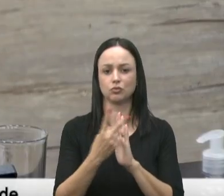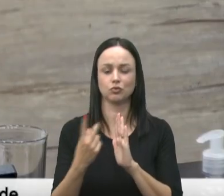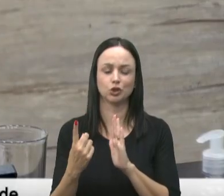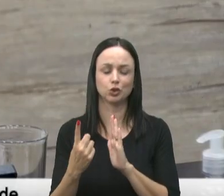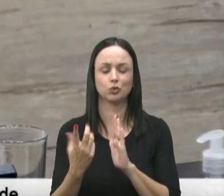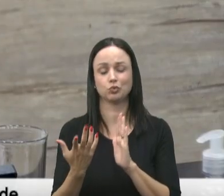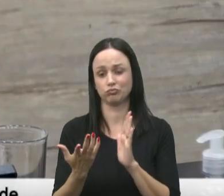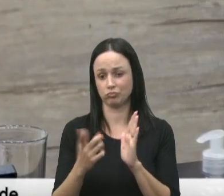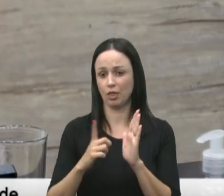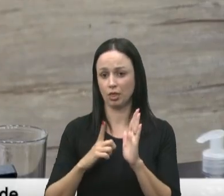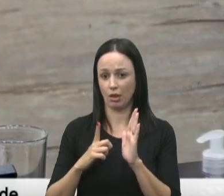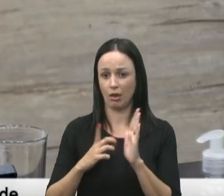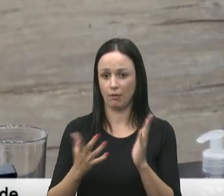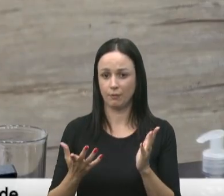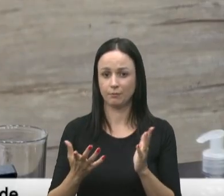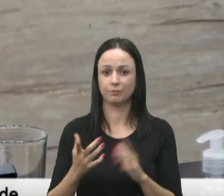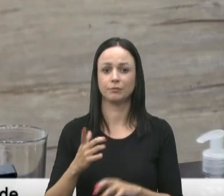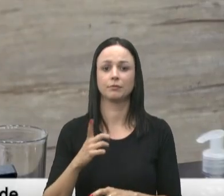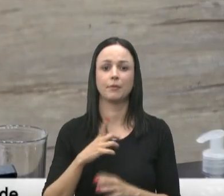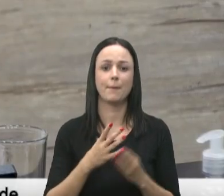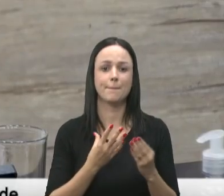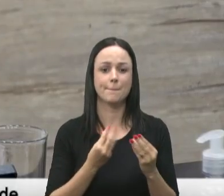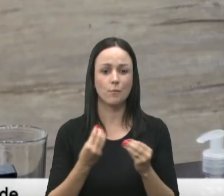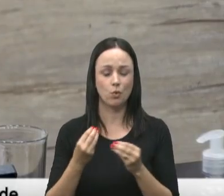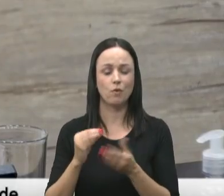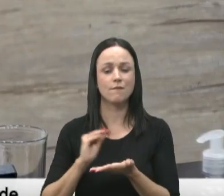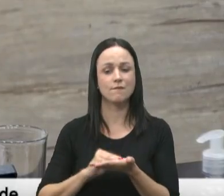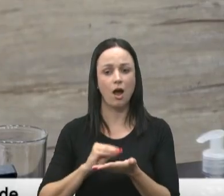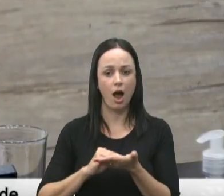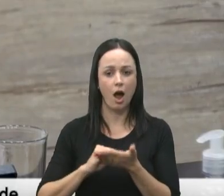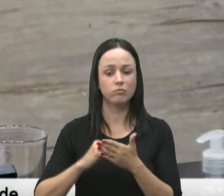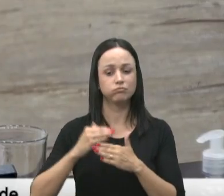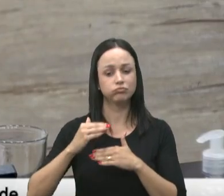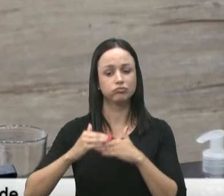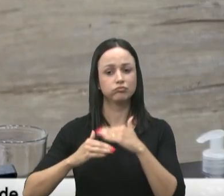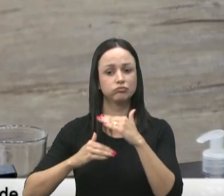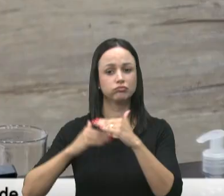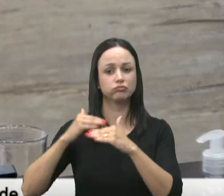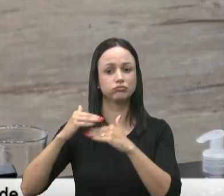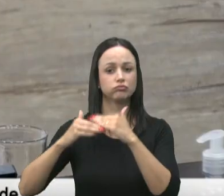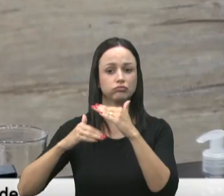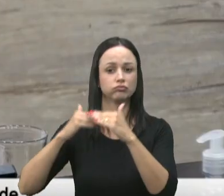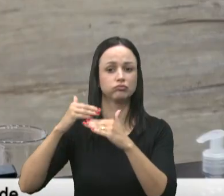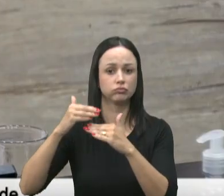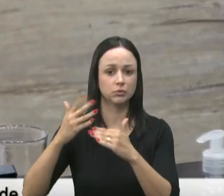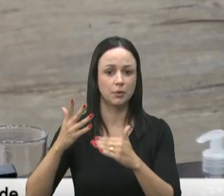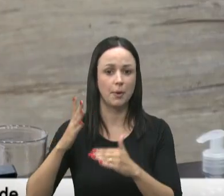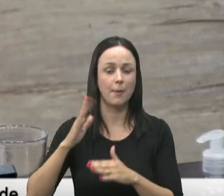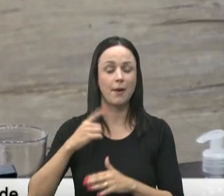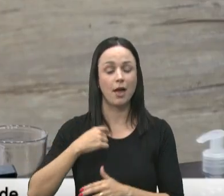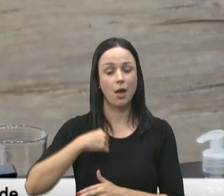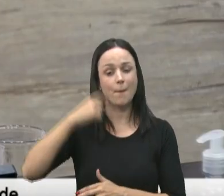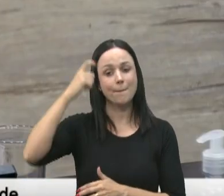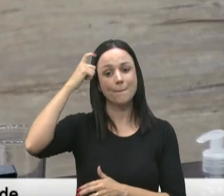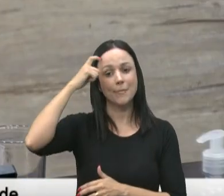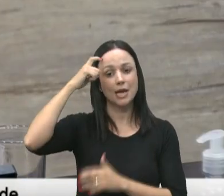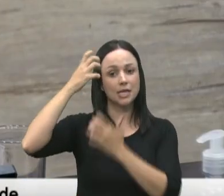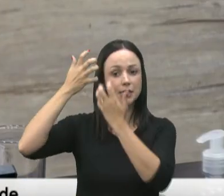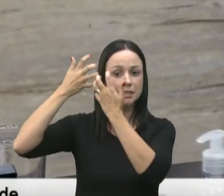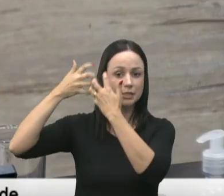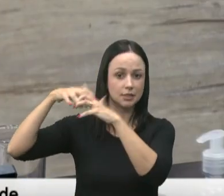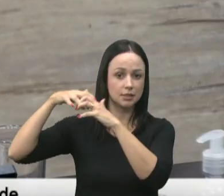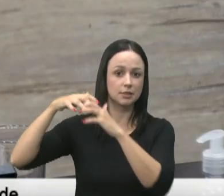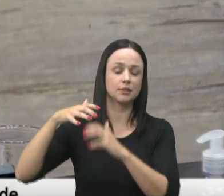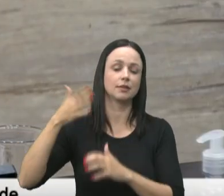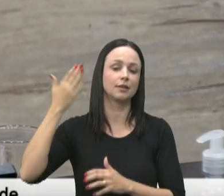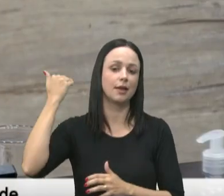temos muito ainda a caminhar e a evoluir, mas penso eu, e durante a campanha